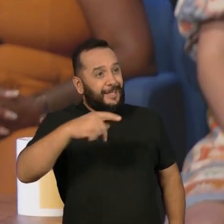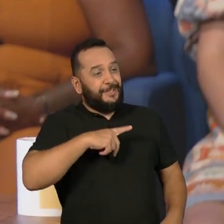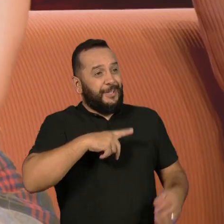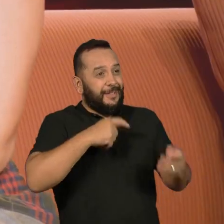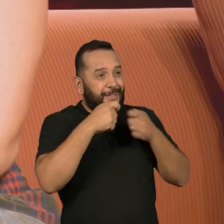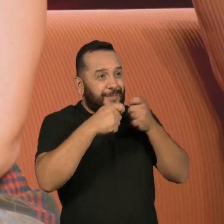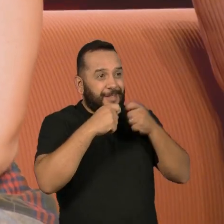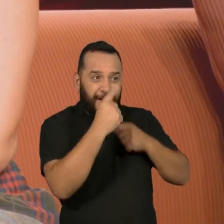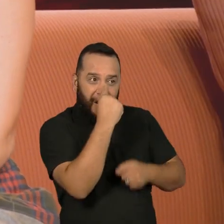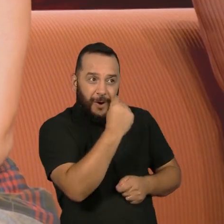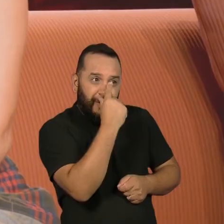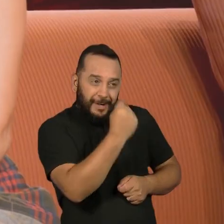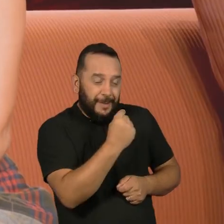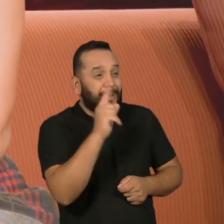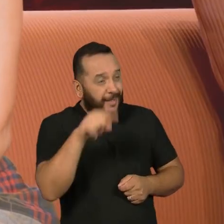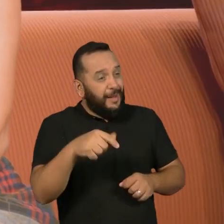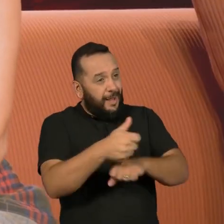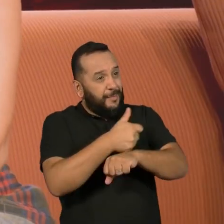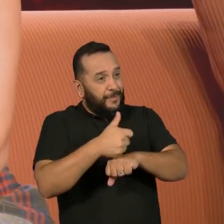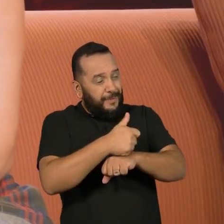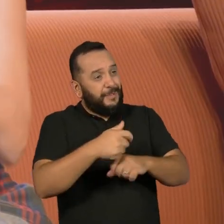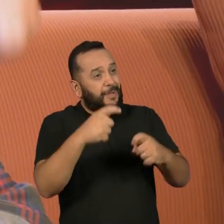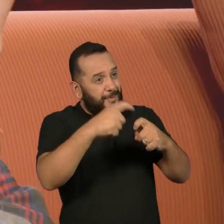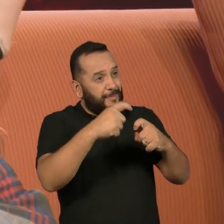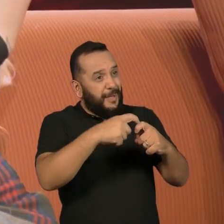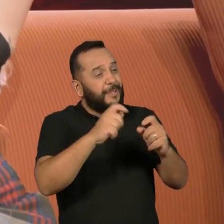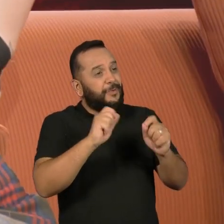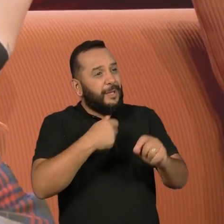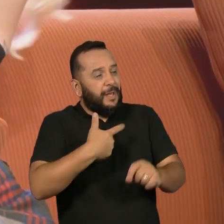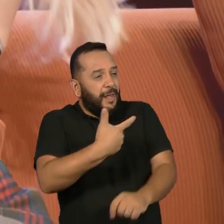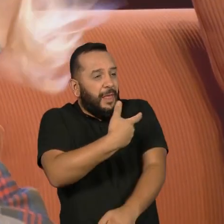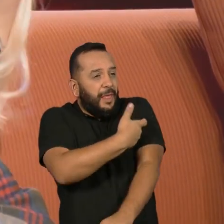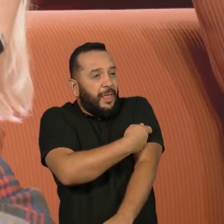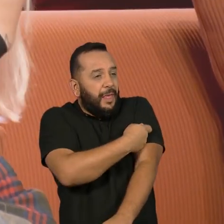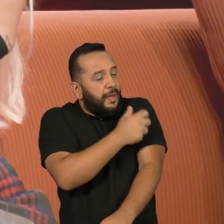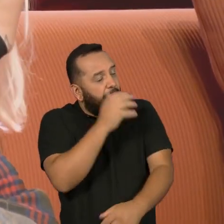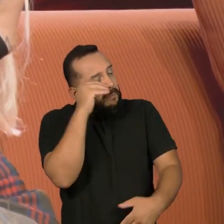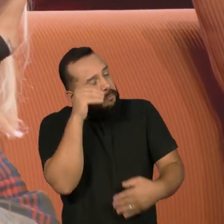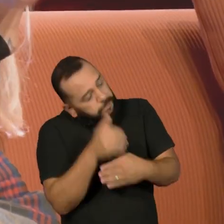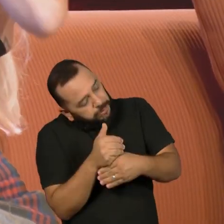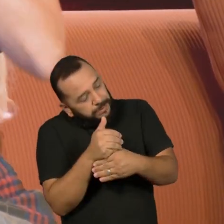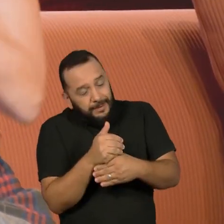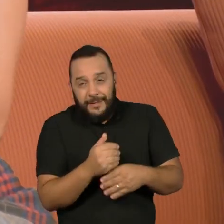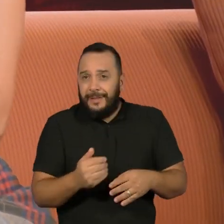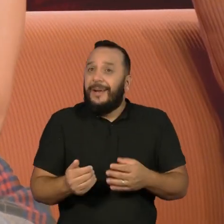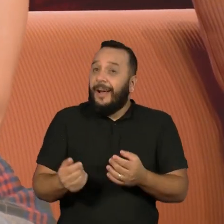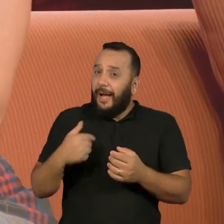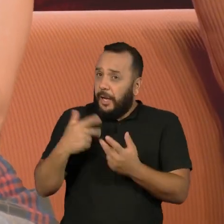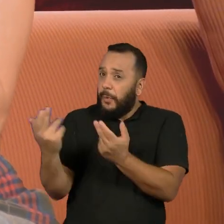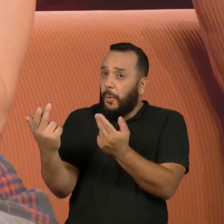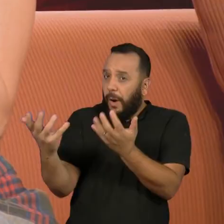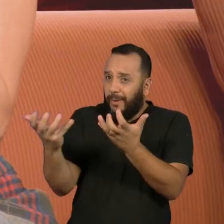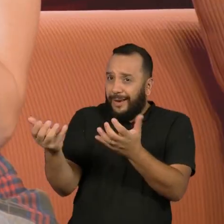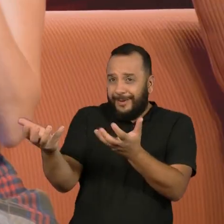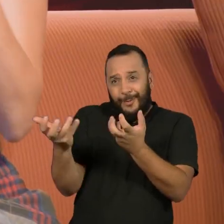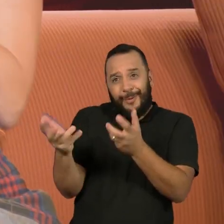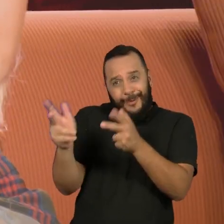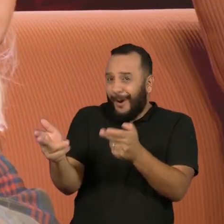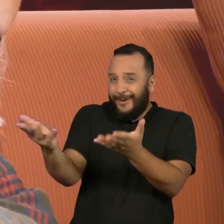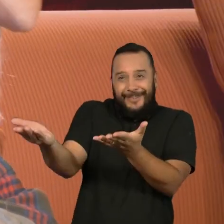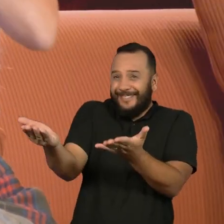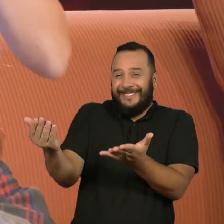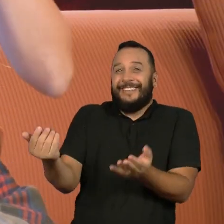vendo? Não, eu sou muito... Eu me sinto E uma por que pessoa... anestesista? Então, porque eu sou muito sonhadora, né? E eu